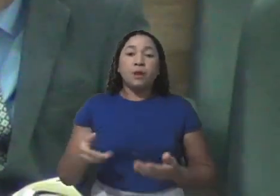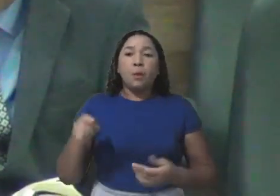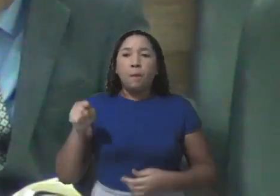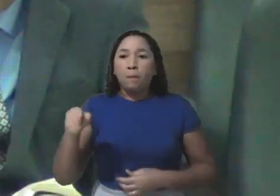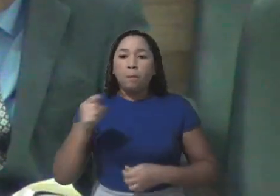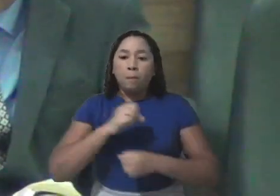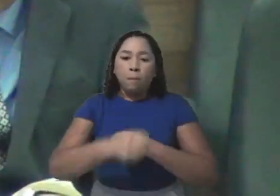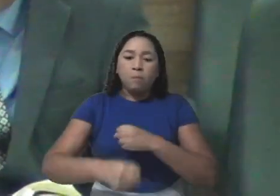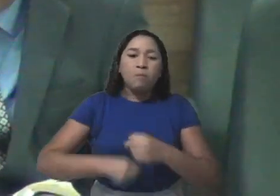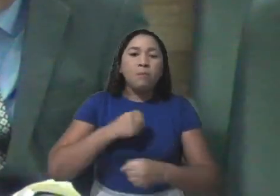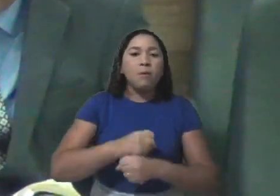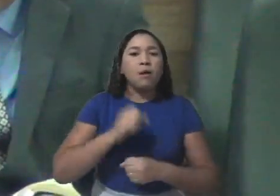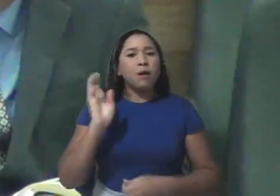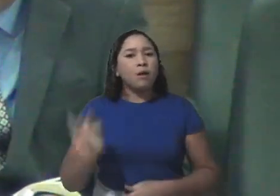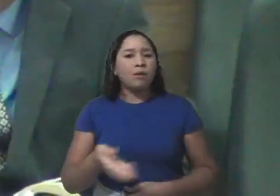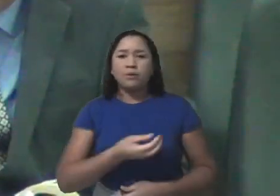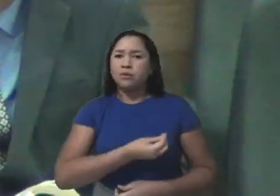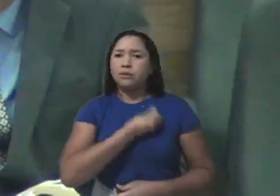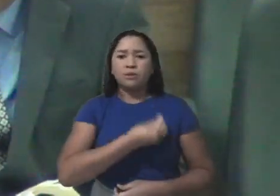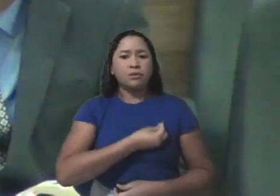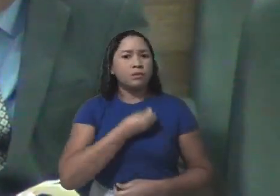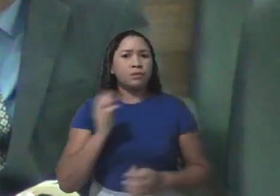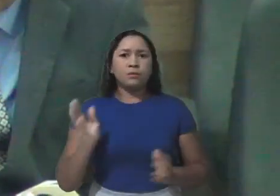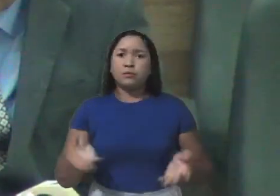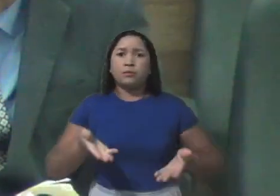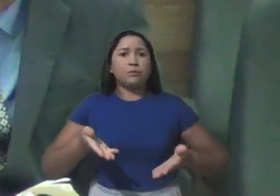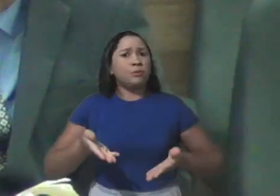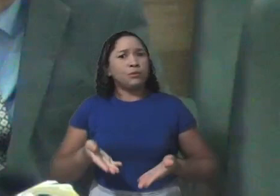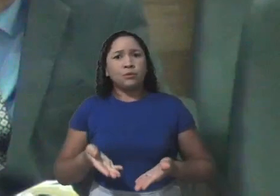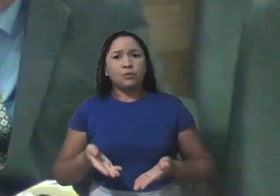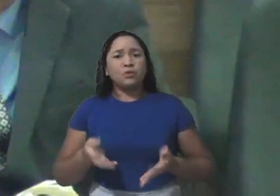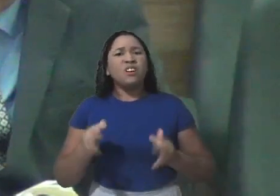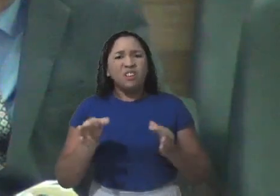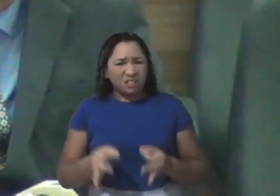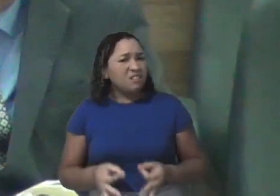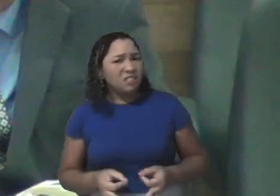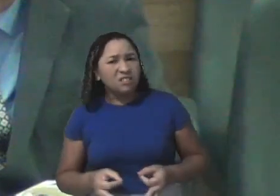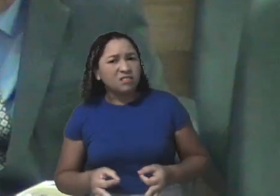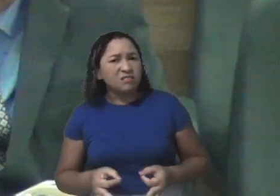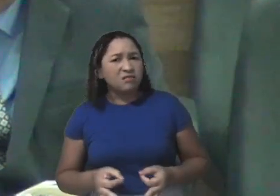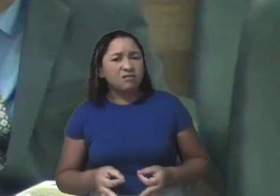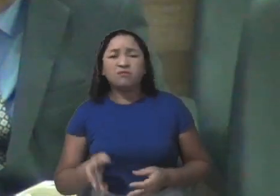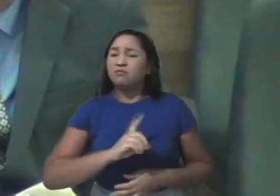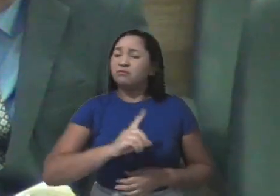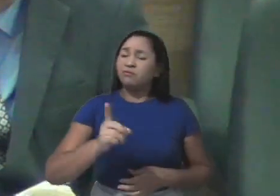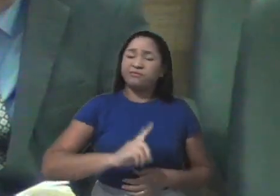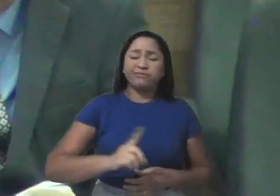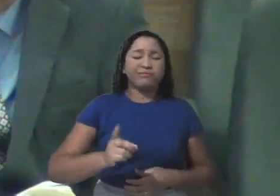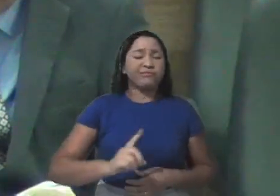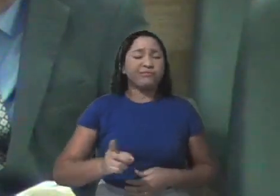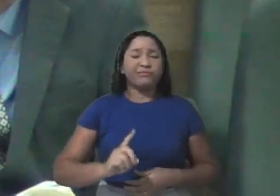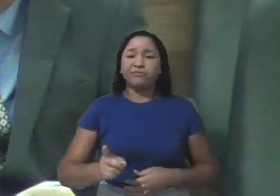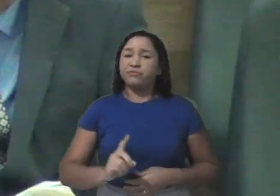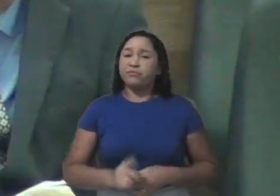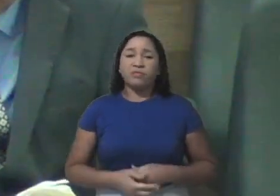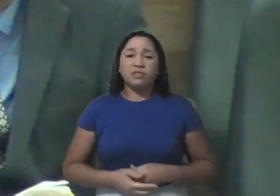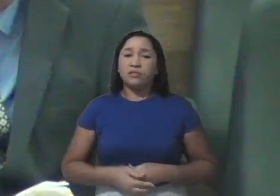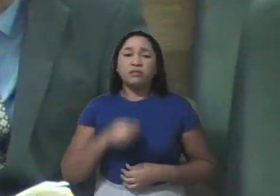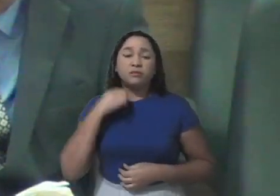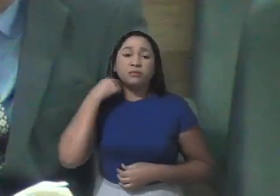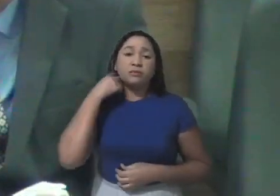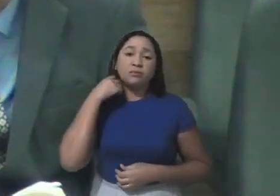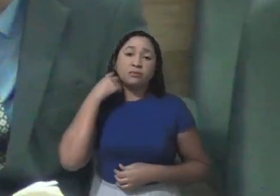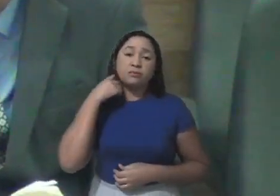nossos corações. Isso está certo, irmãos? Não. Conforme a nossa crença